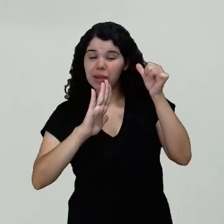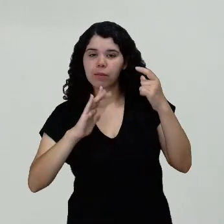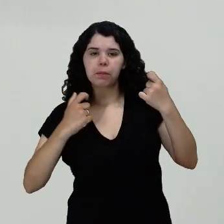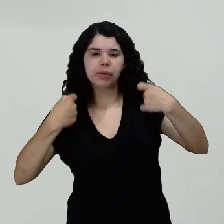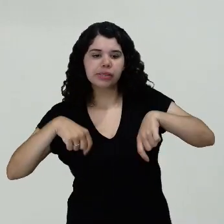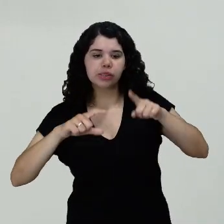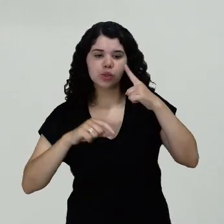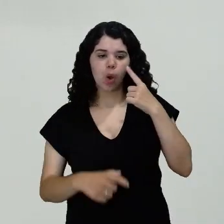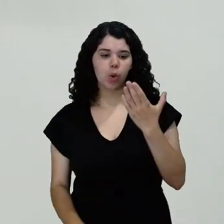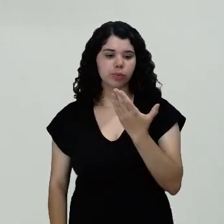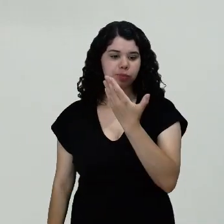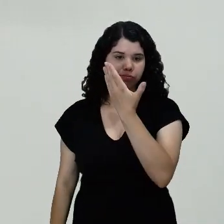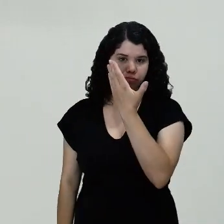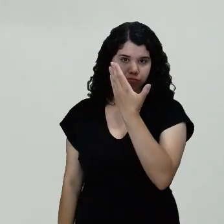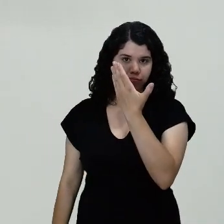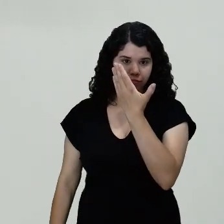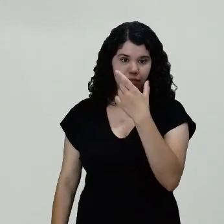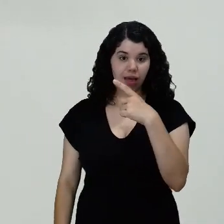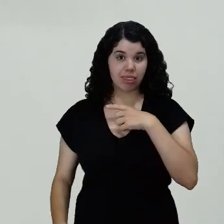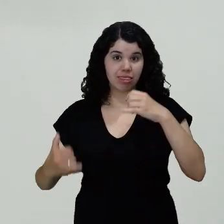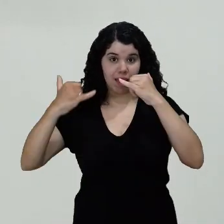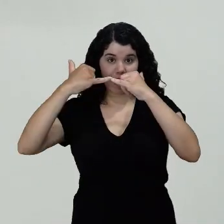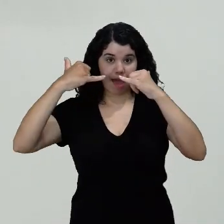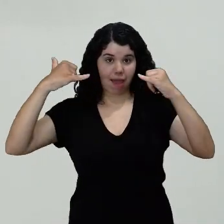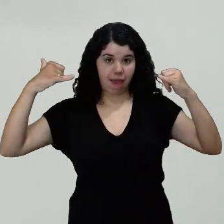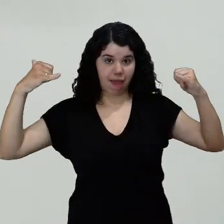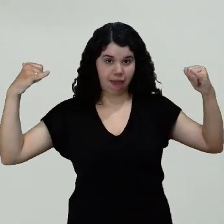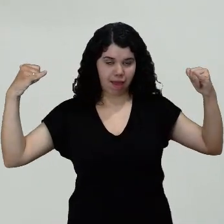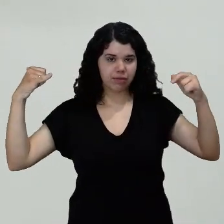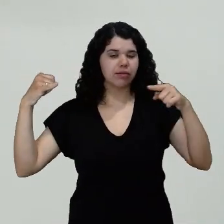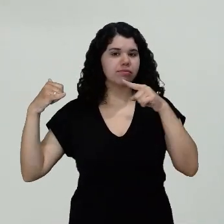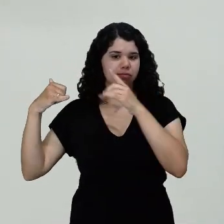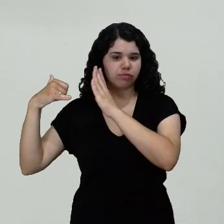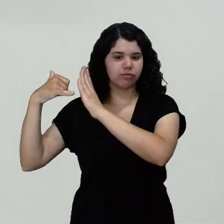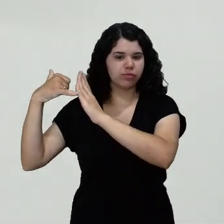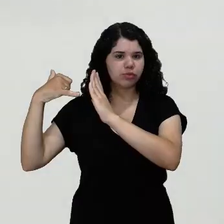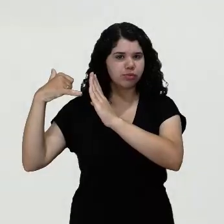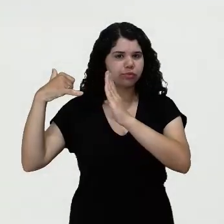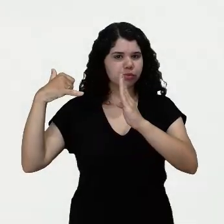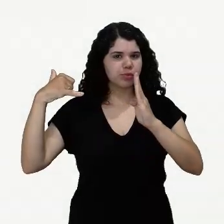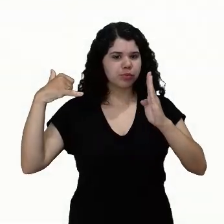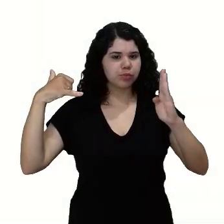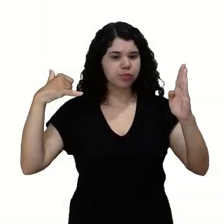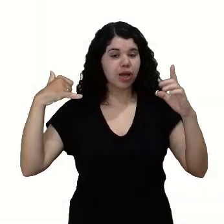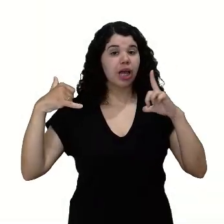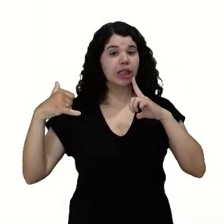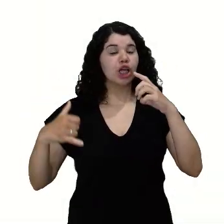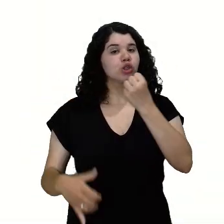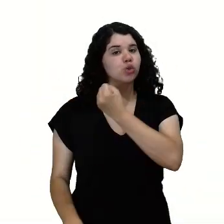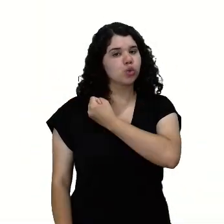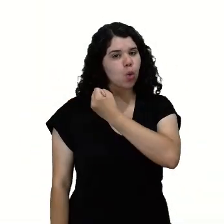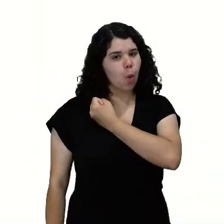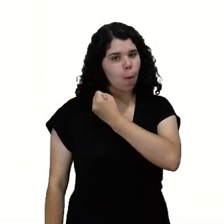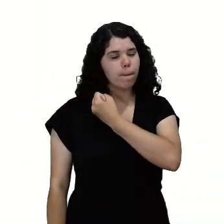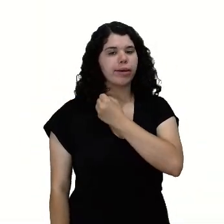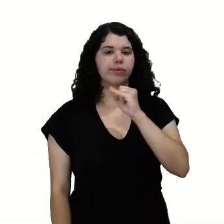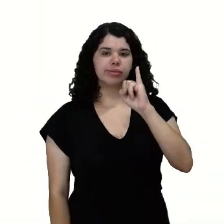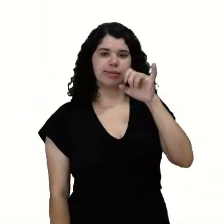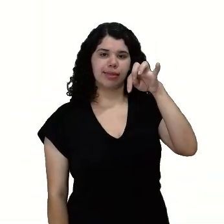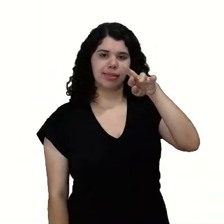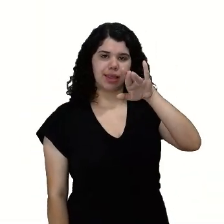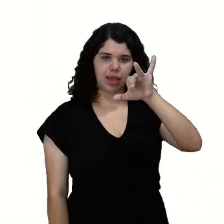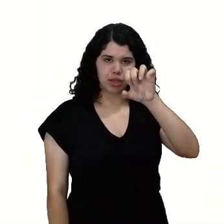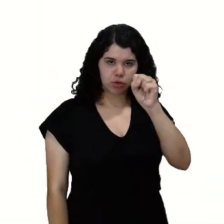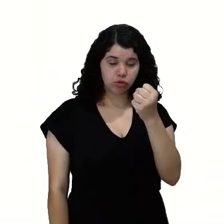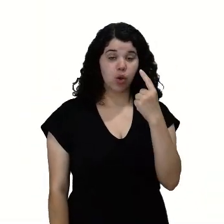é observar isso aqui. Olha. Eu tenho aí a representação de uma reta numérica e dos números inteiros, né? Então nesse caso aí,